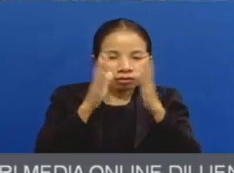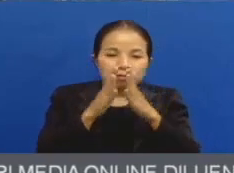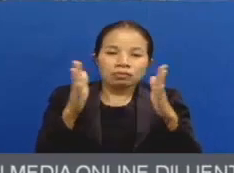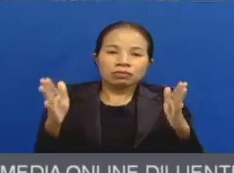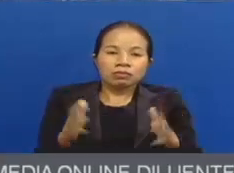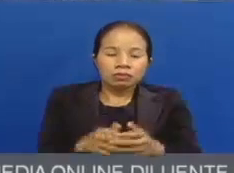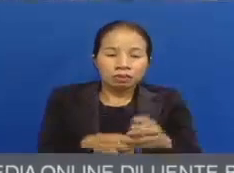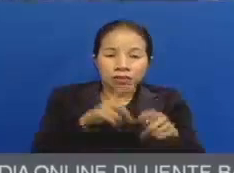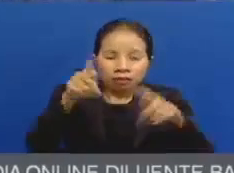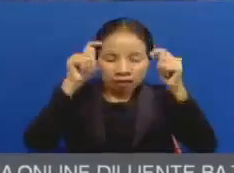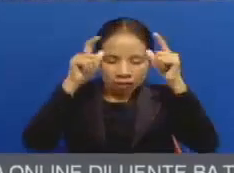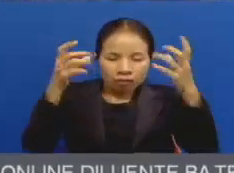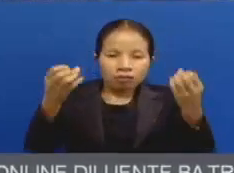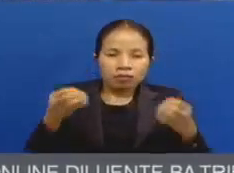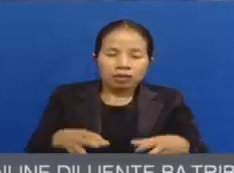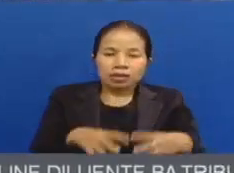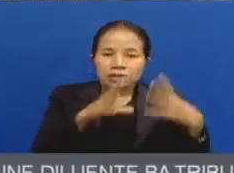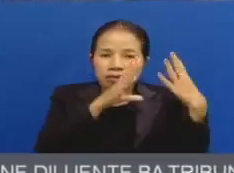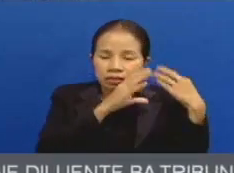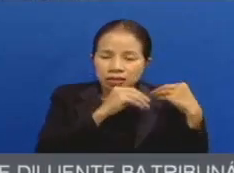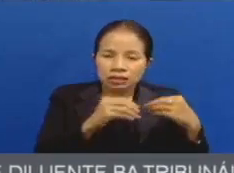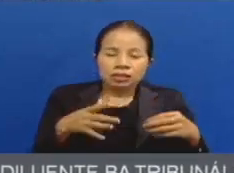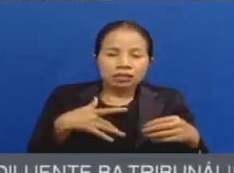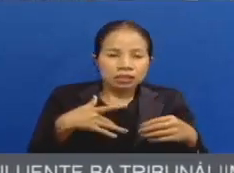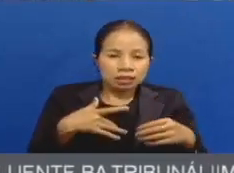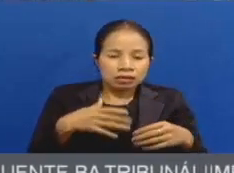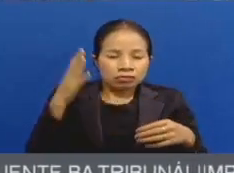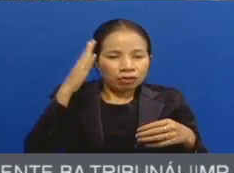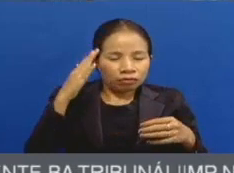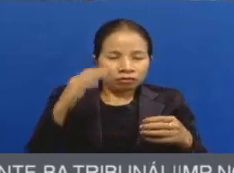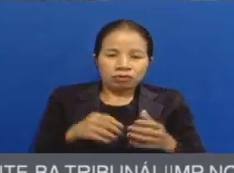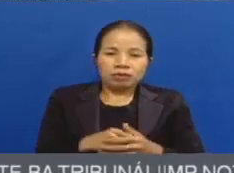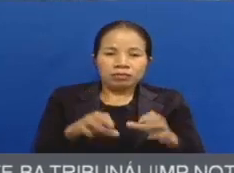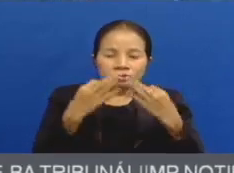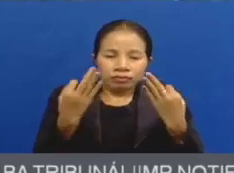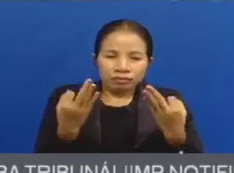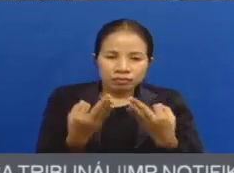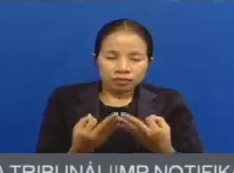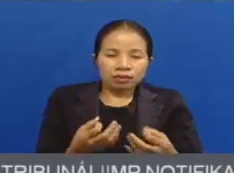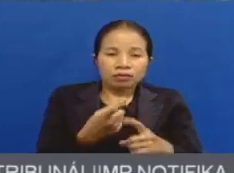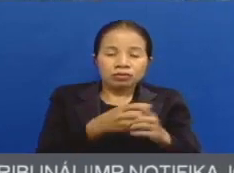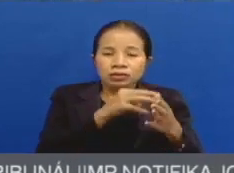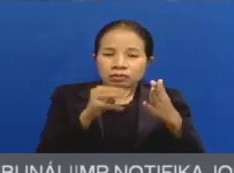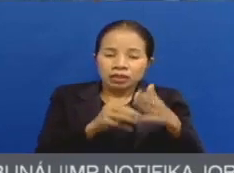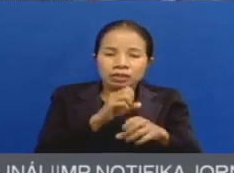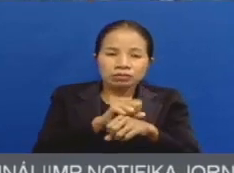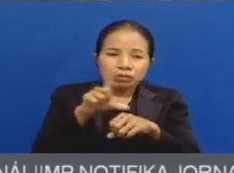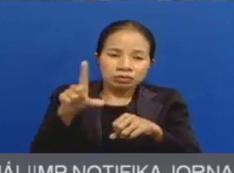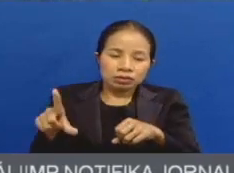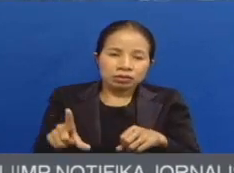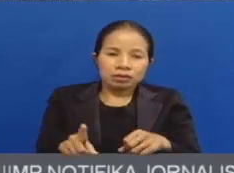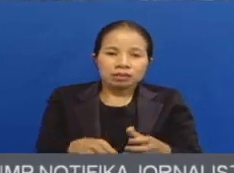a temor andar mos expressa sentido condolência profunda ba família enlutada, husi media social,